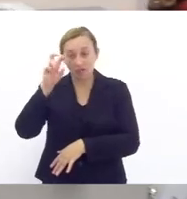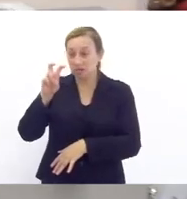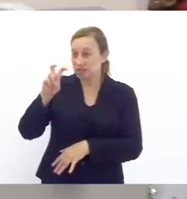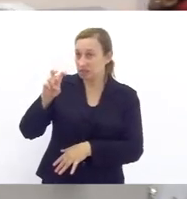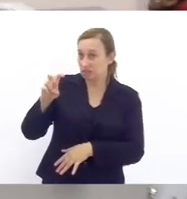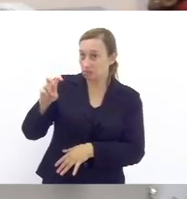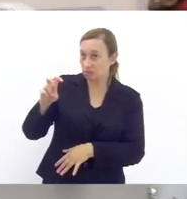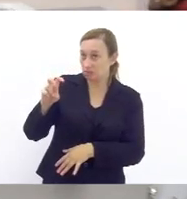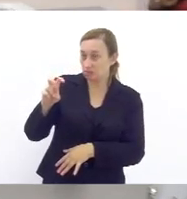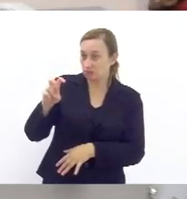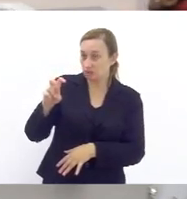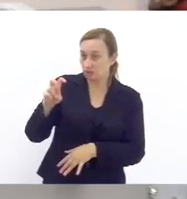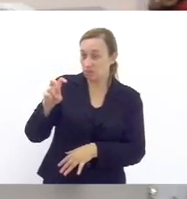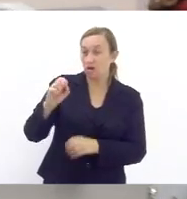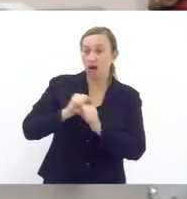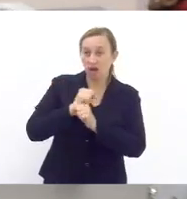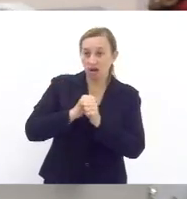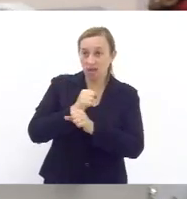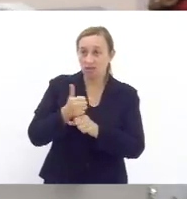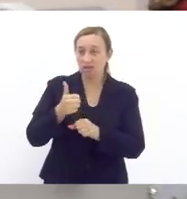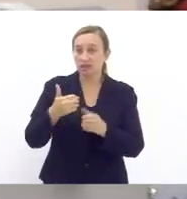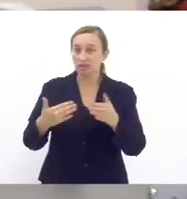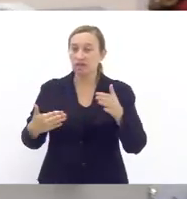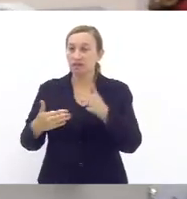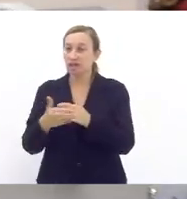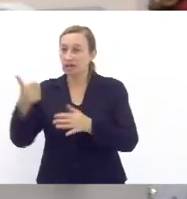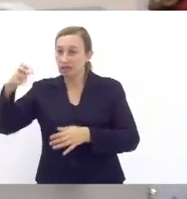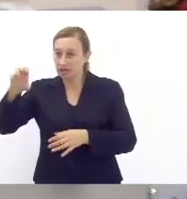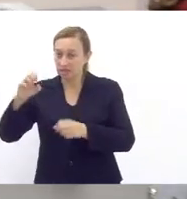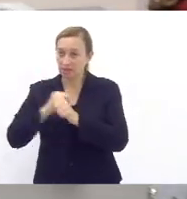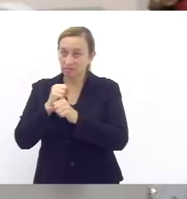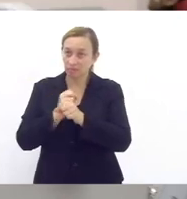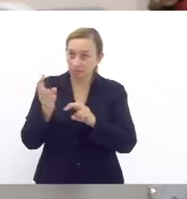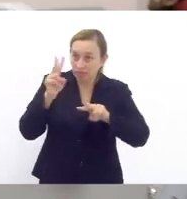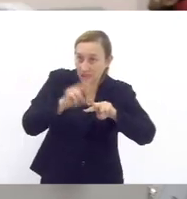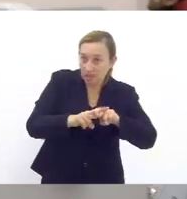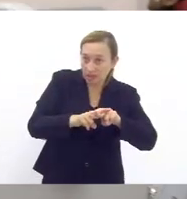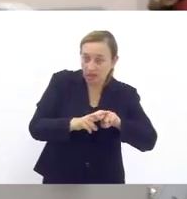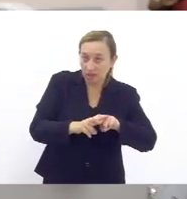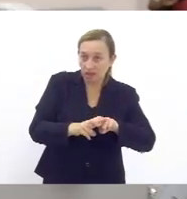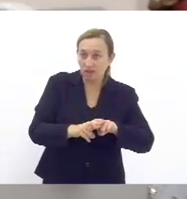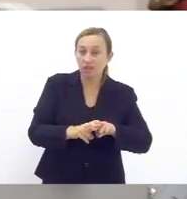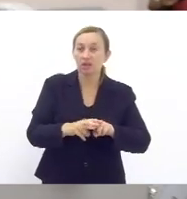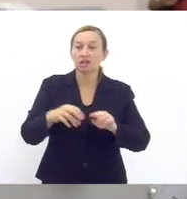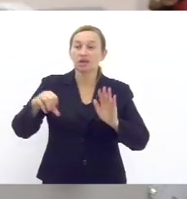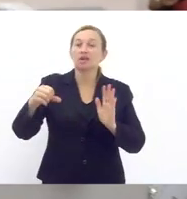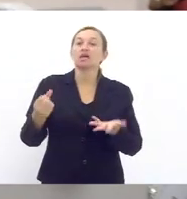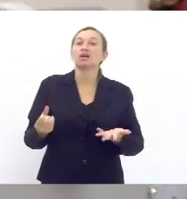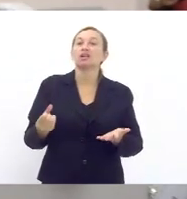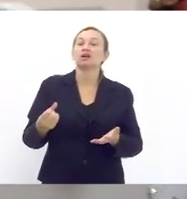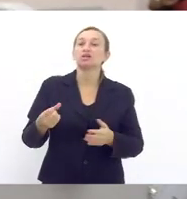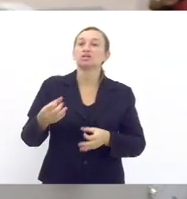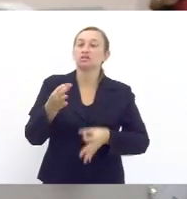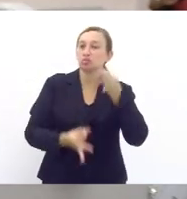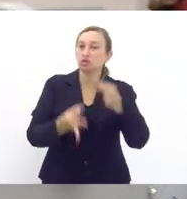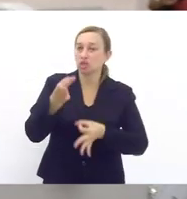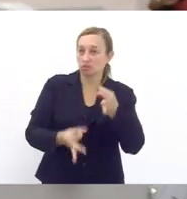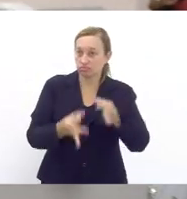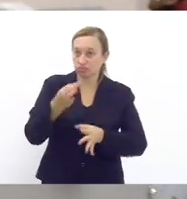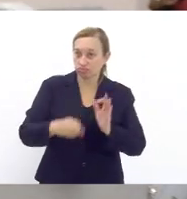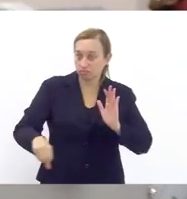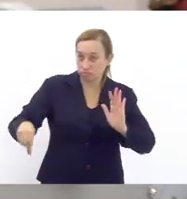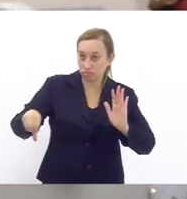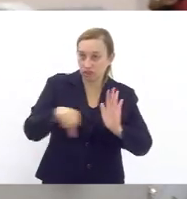e a máxima de 15 anos e o Tribunal de Justiça do Rio de Janeiro Condena negros e pobres em dois minutos na